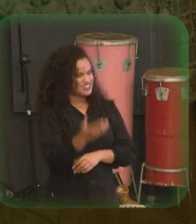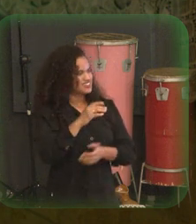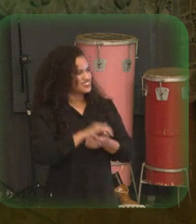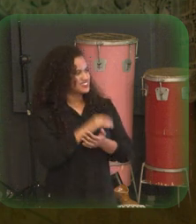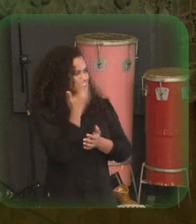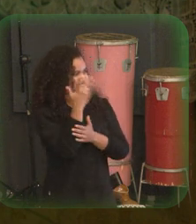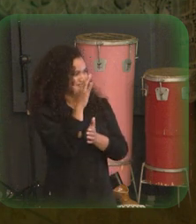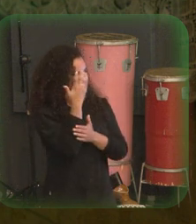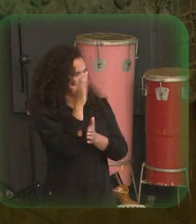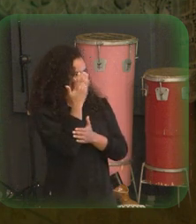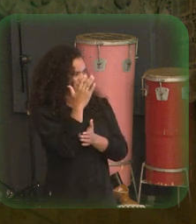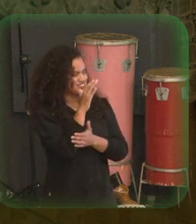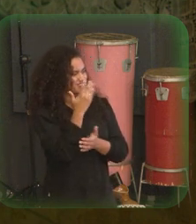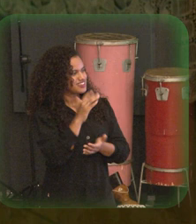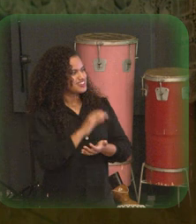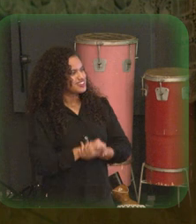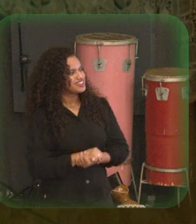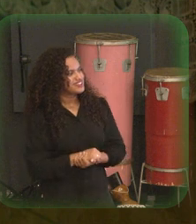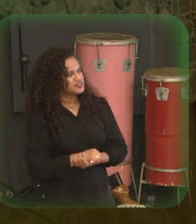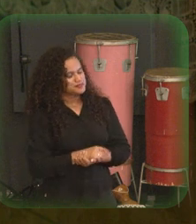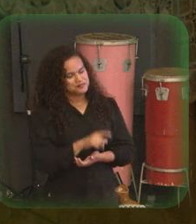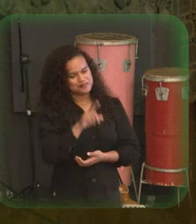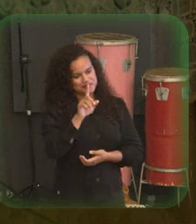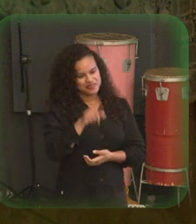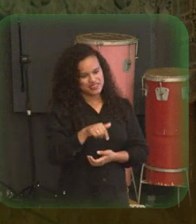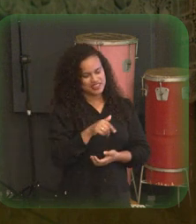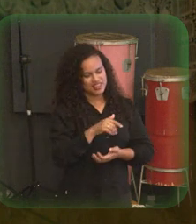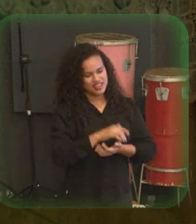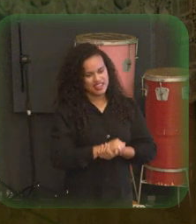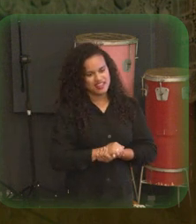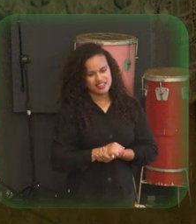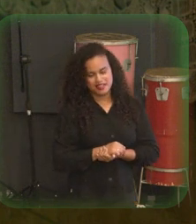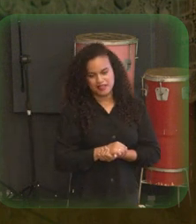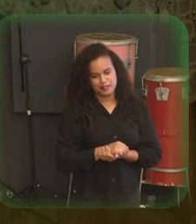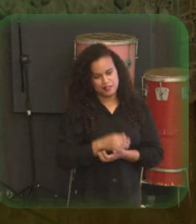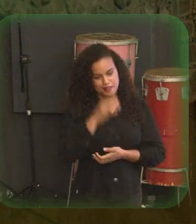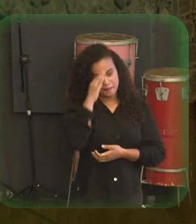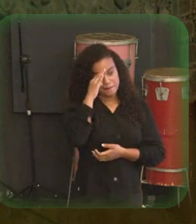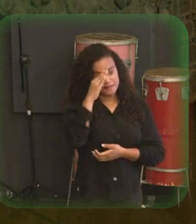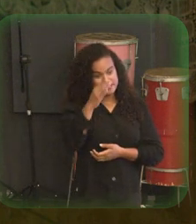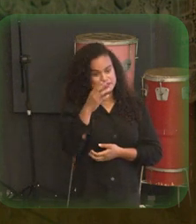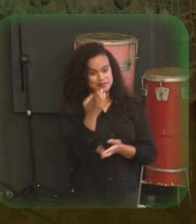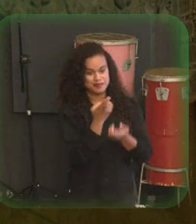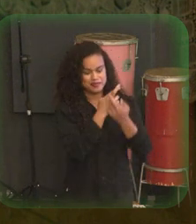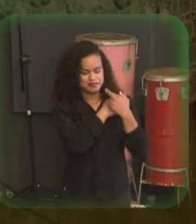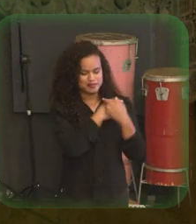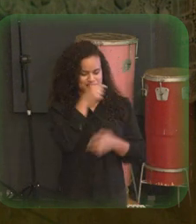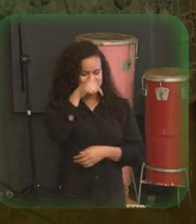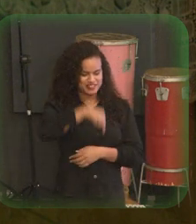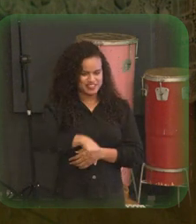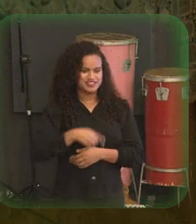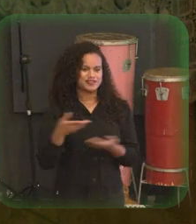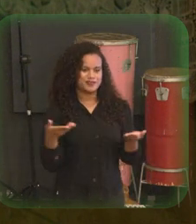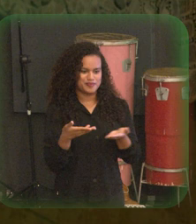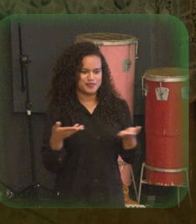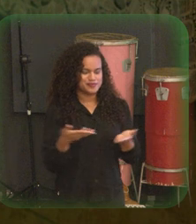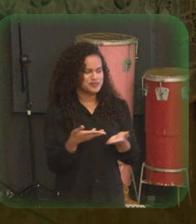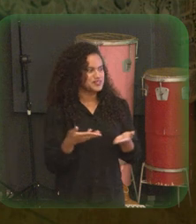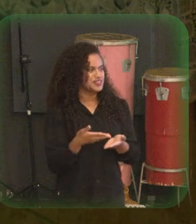alguma, é, se não a principal, uma das principais responsáveis por aqui estar hoje, viu, governadora? Porque